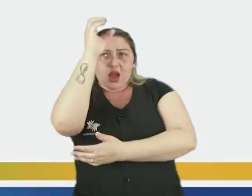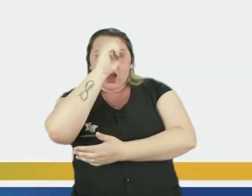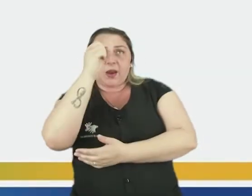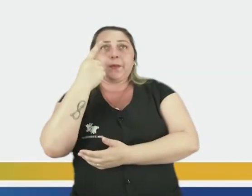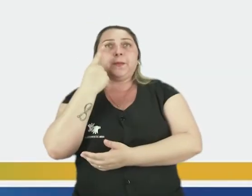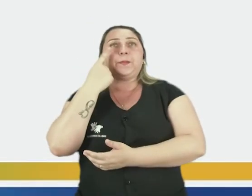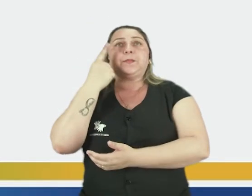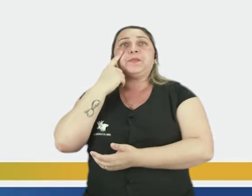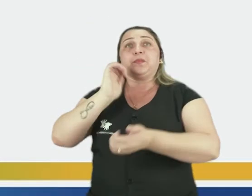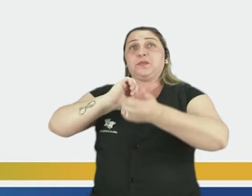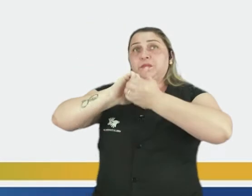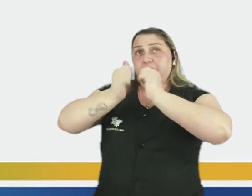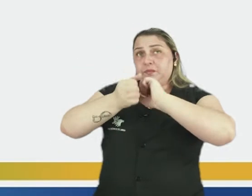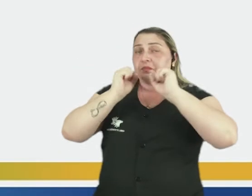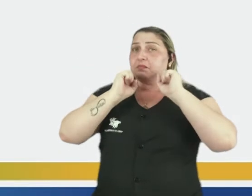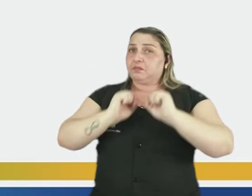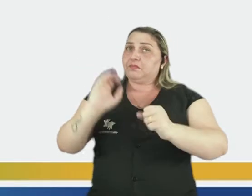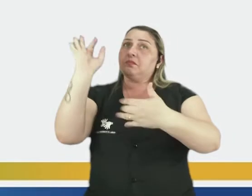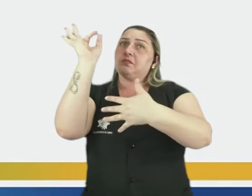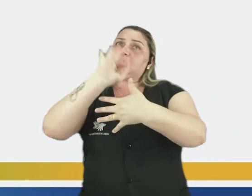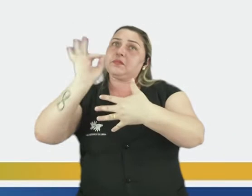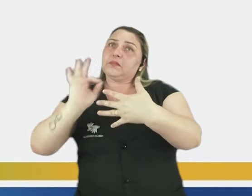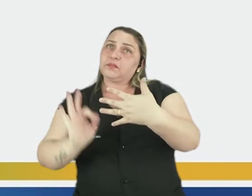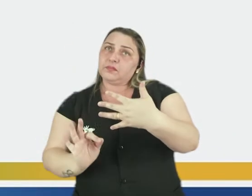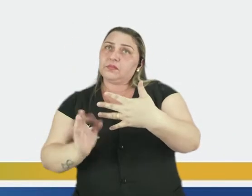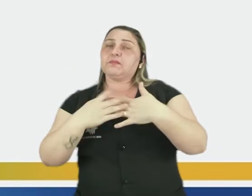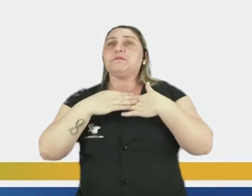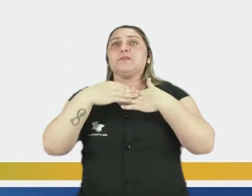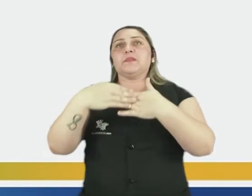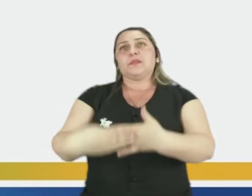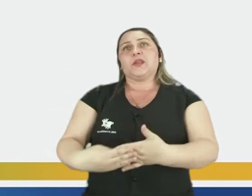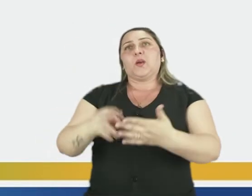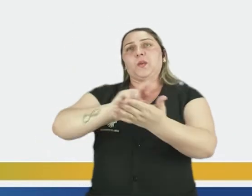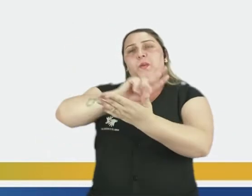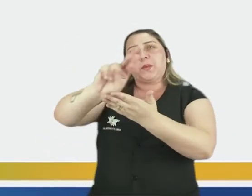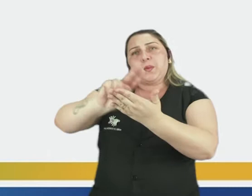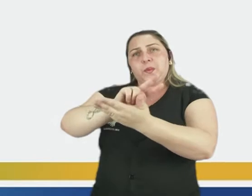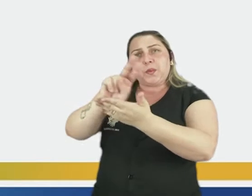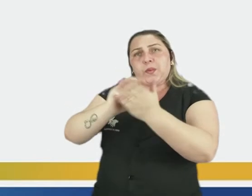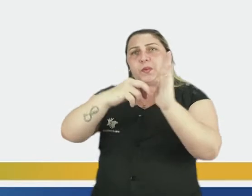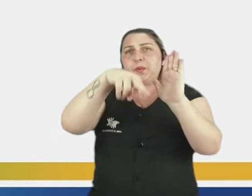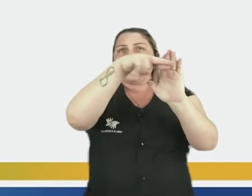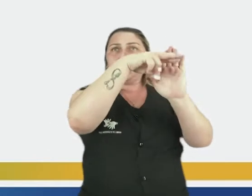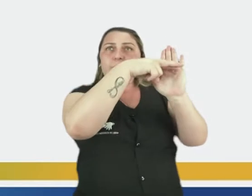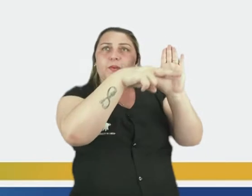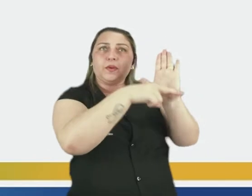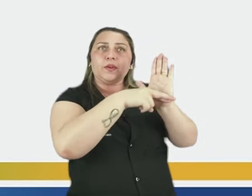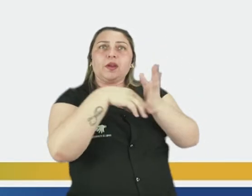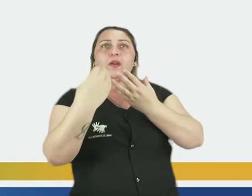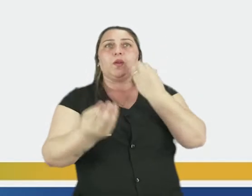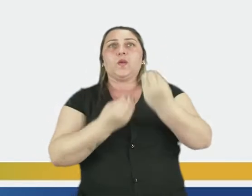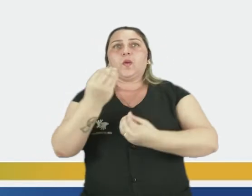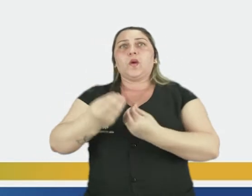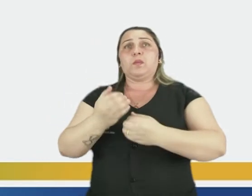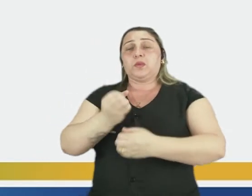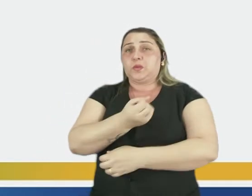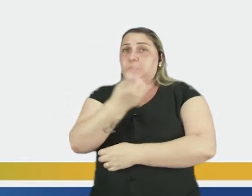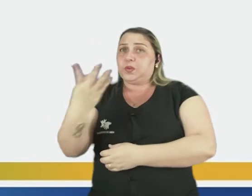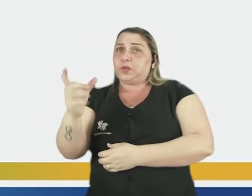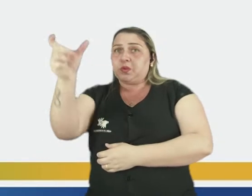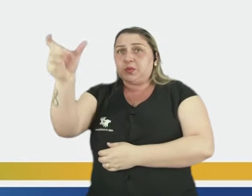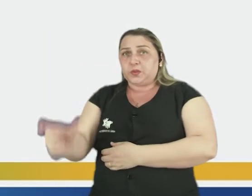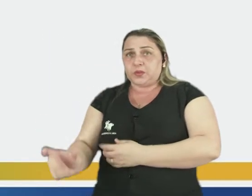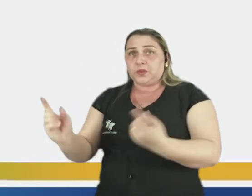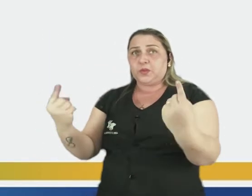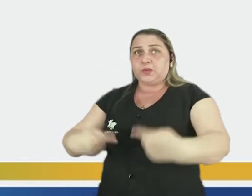lá! Os esportes podem ser classificados levando-se em consideração diversos critérios, como a quantidade